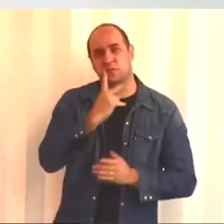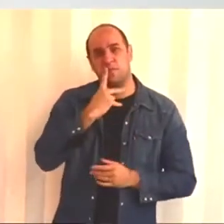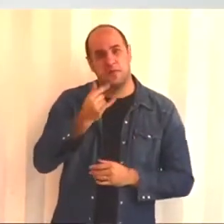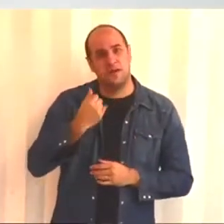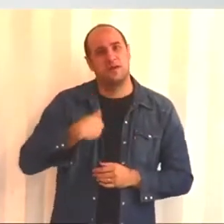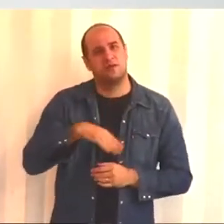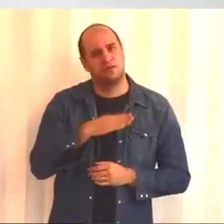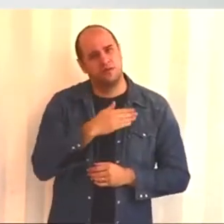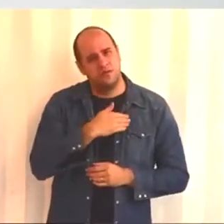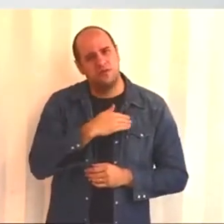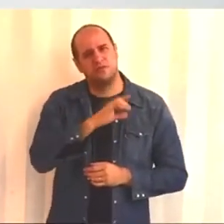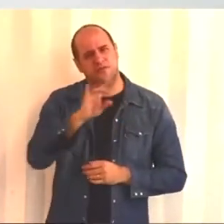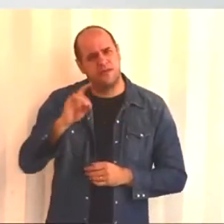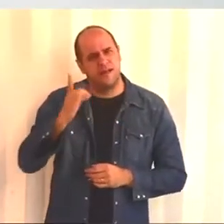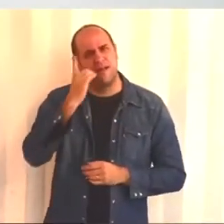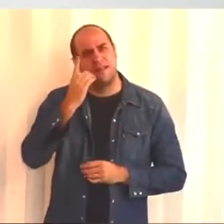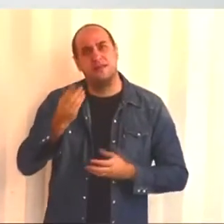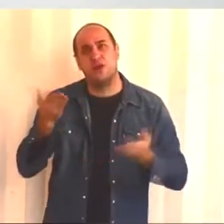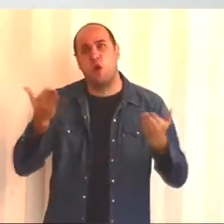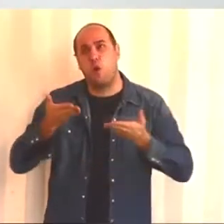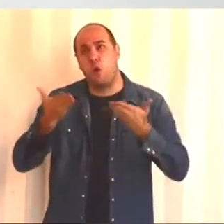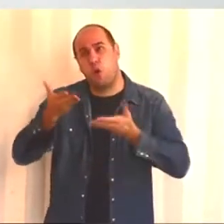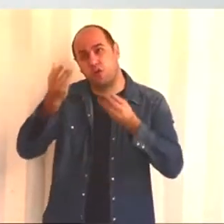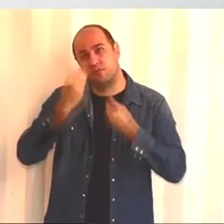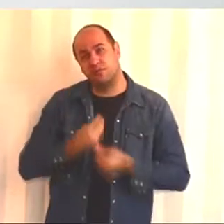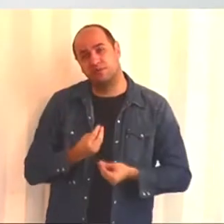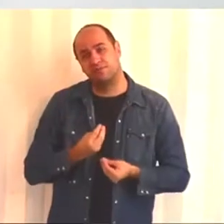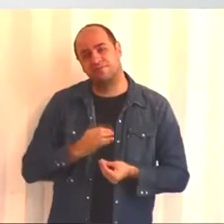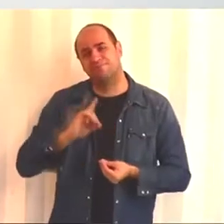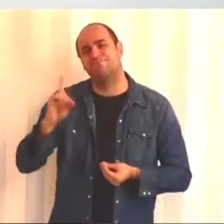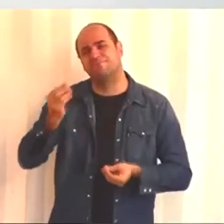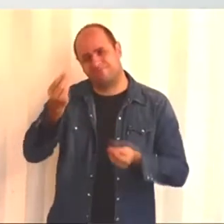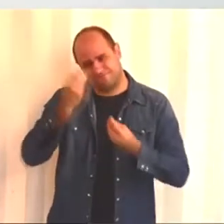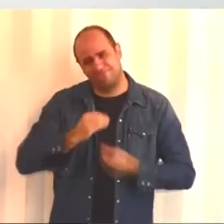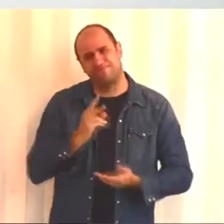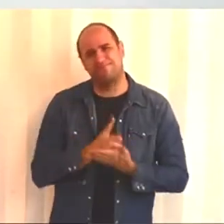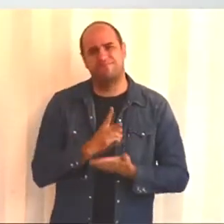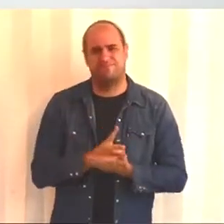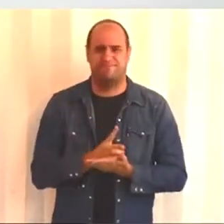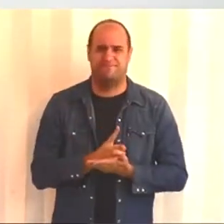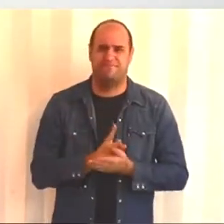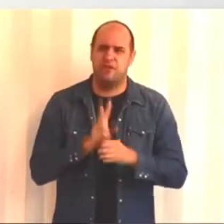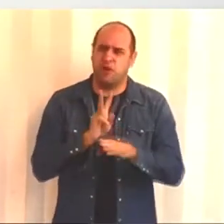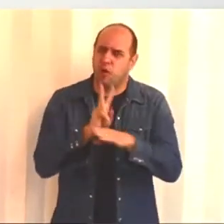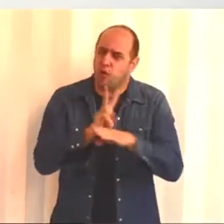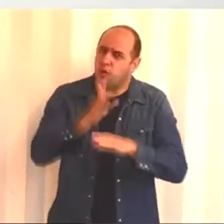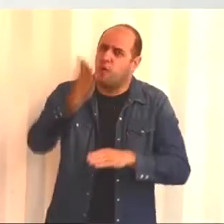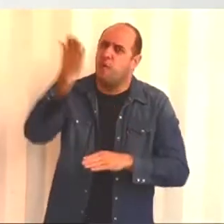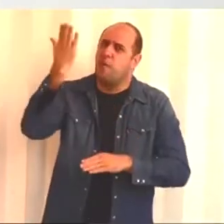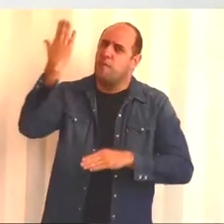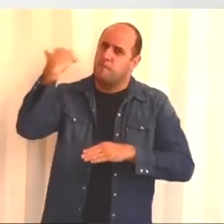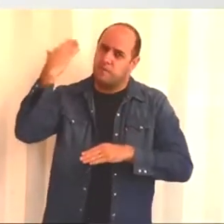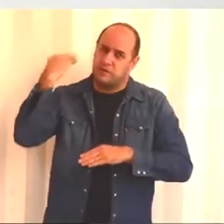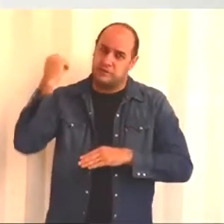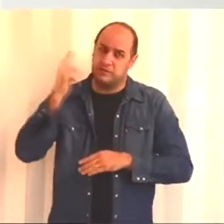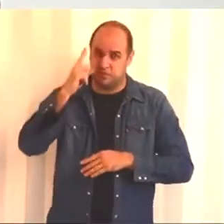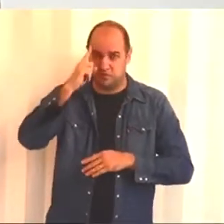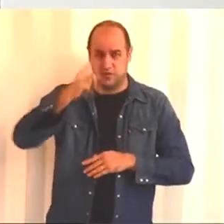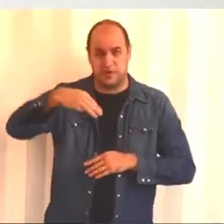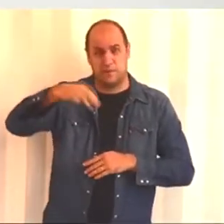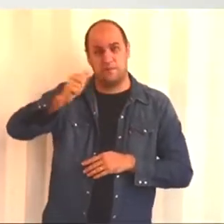pão nosso de cada dia nos dai hoje, e Ele dá. Assim como Ele cuidou dos seus servos no passado, mandando o